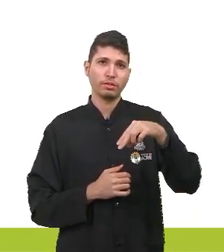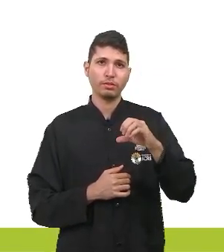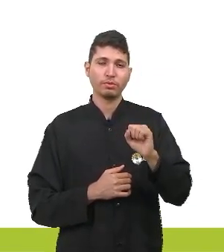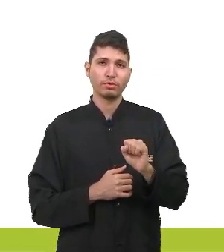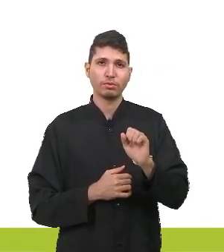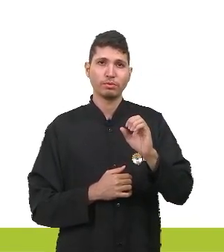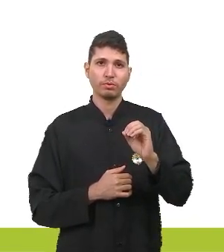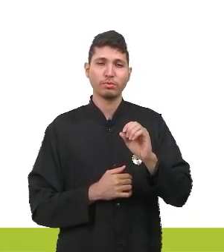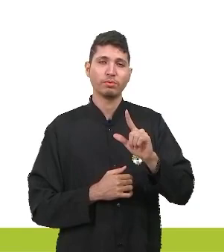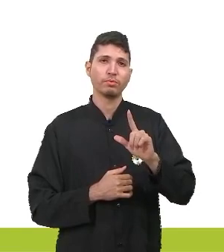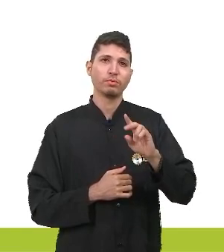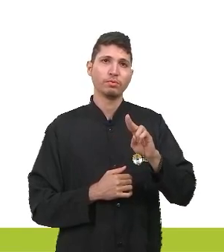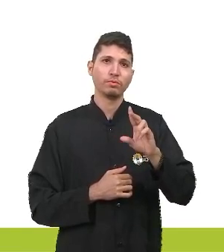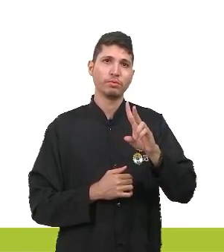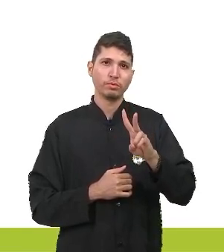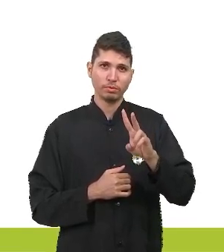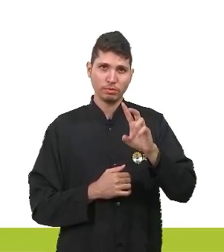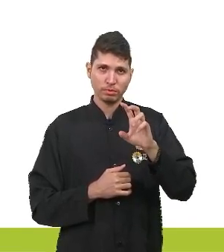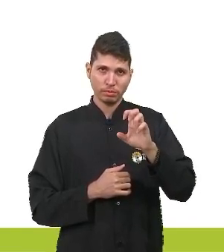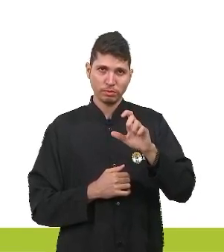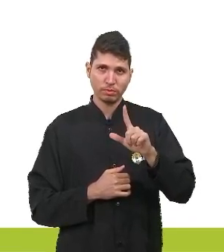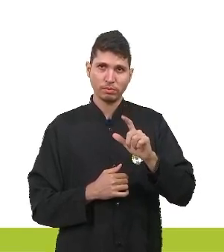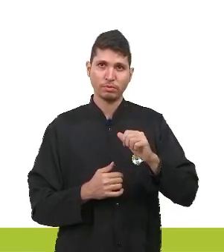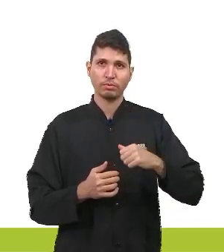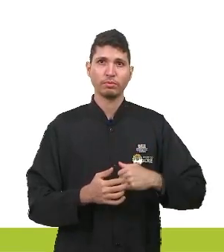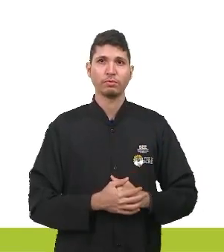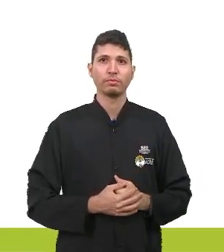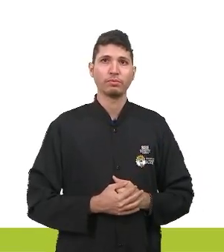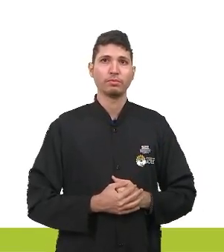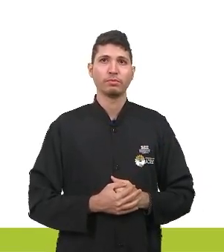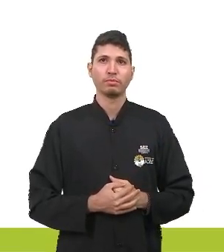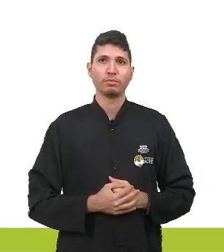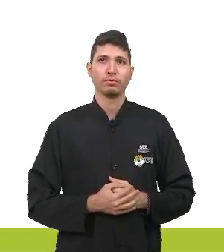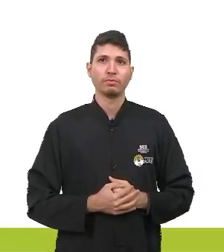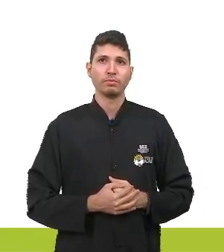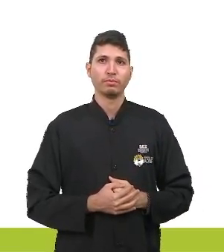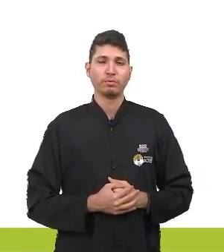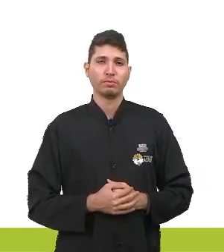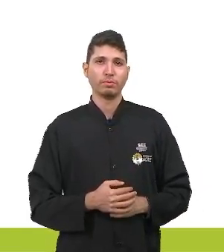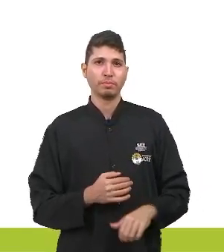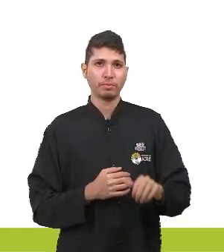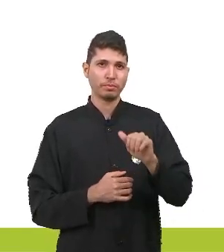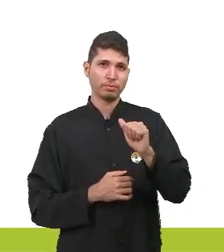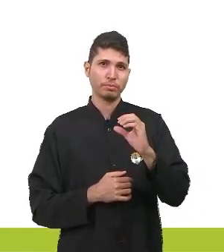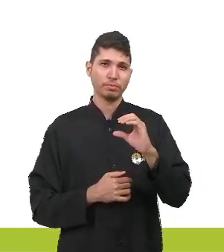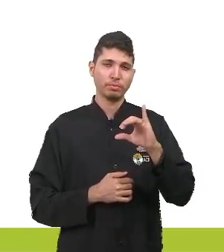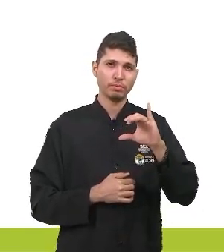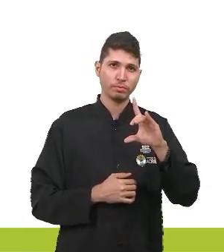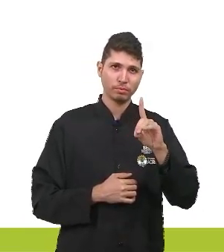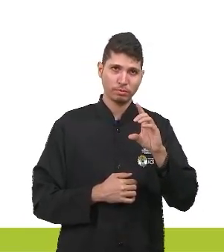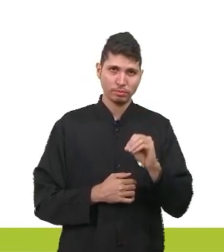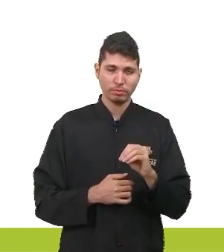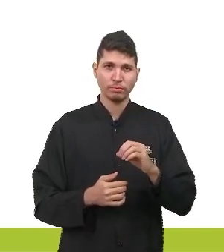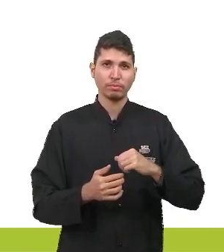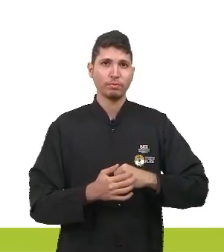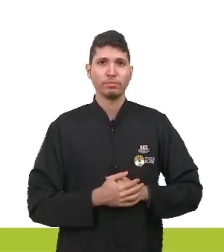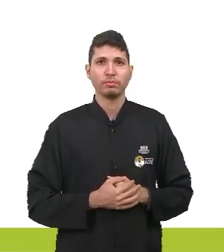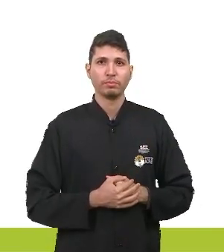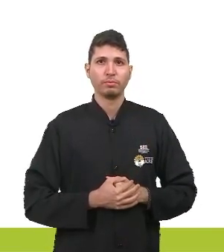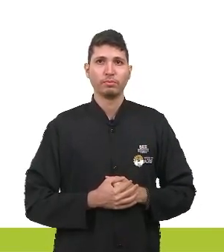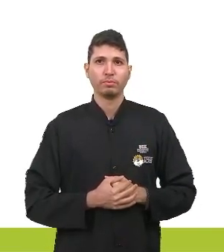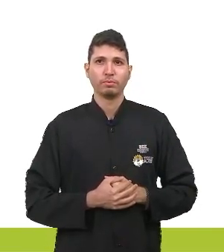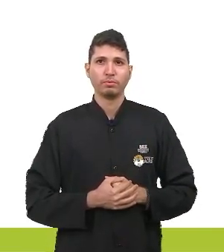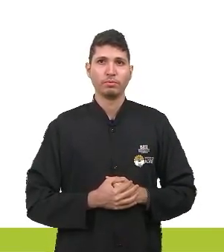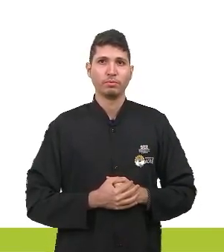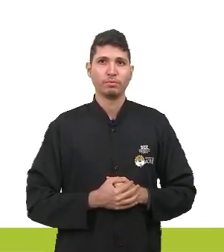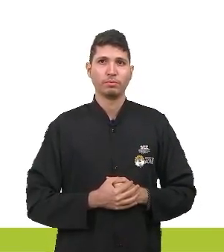são insolúveis em água. Esses ácidos atuam no processo de modo a...